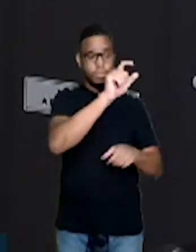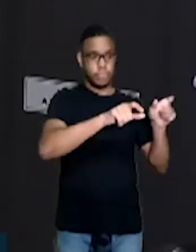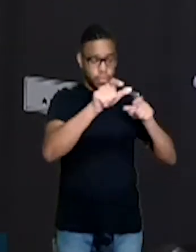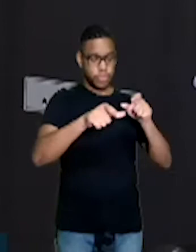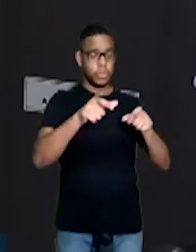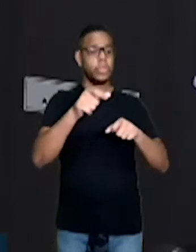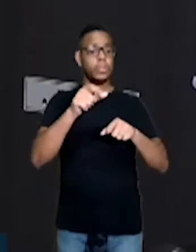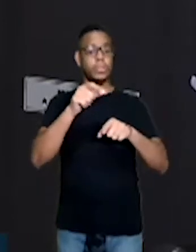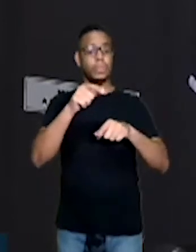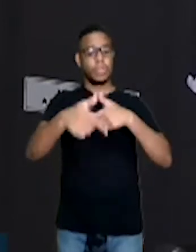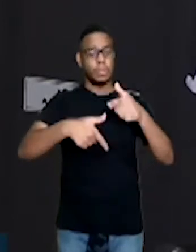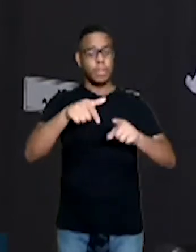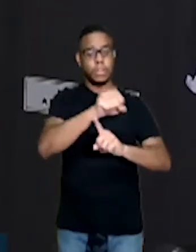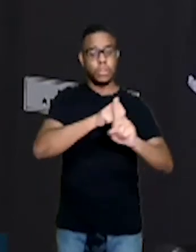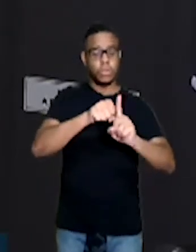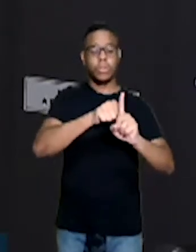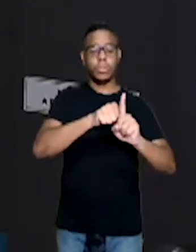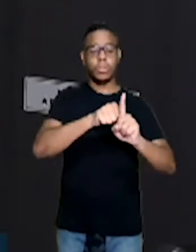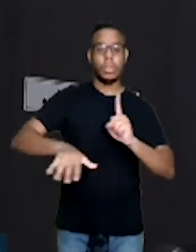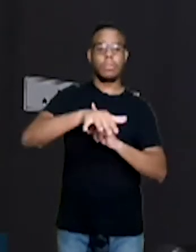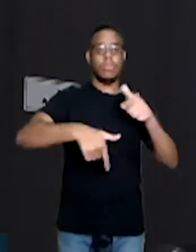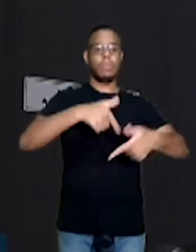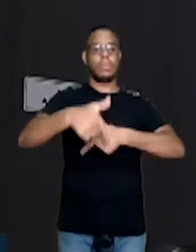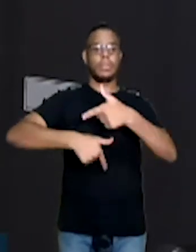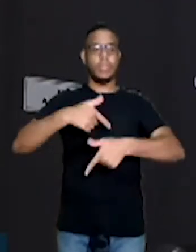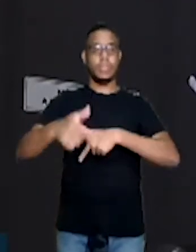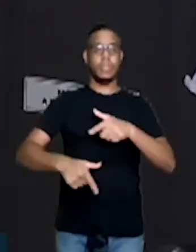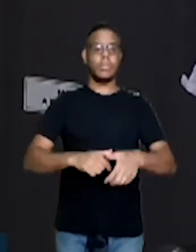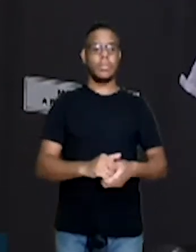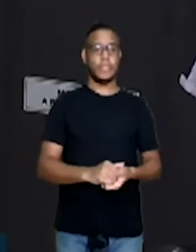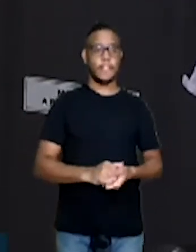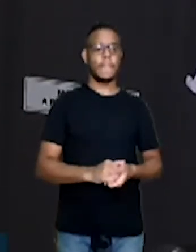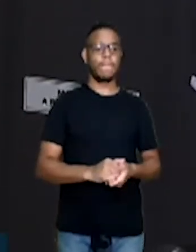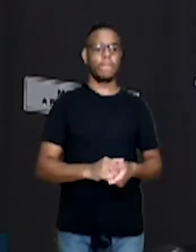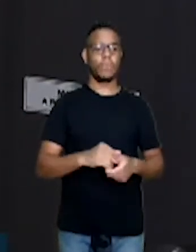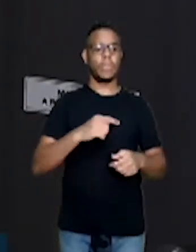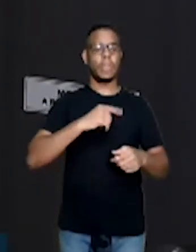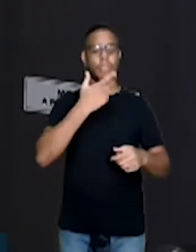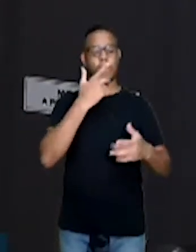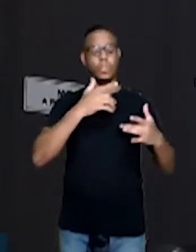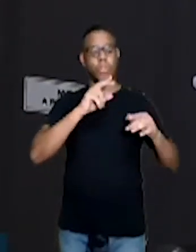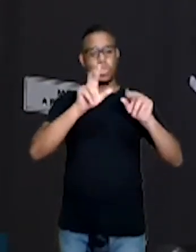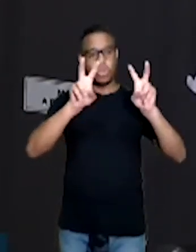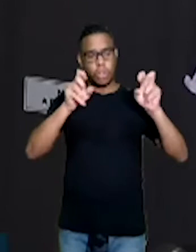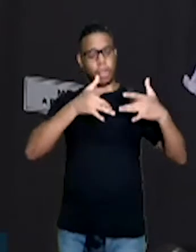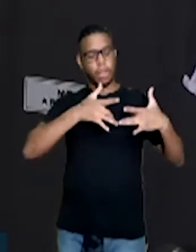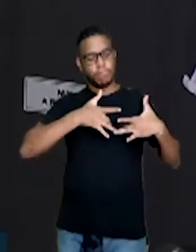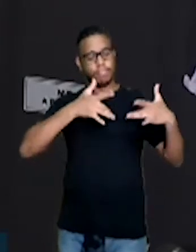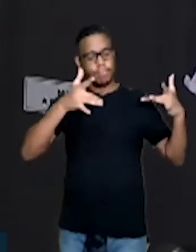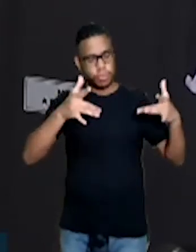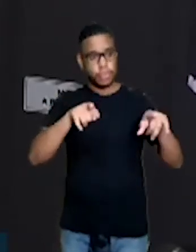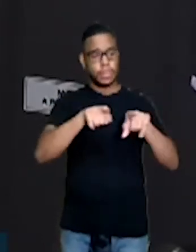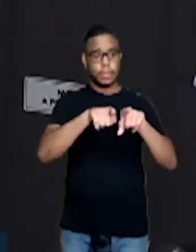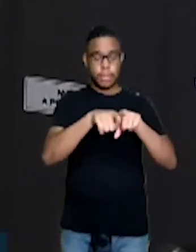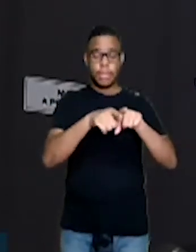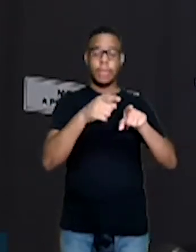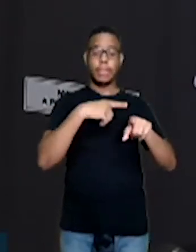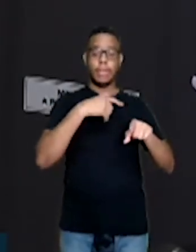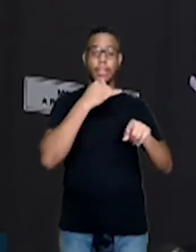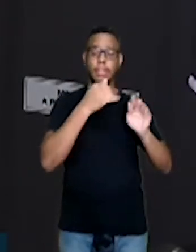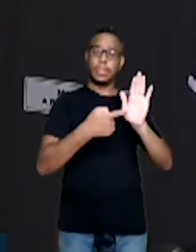sociedade desenvolvem, vem falando um pouco da compaixão e traz como exemplo de